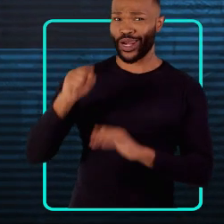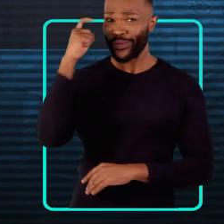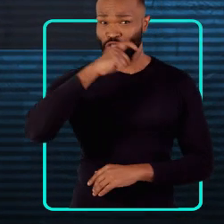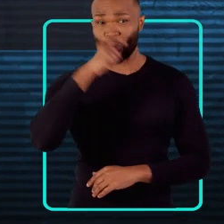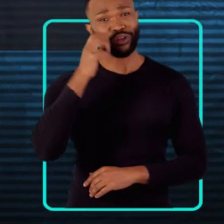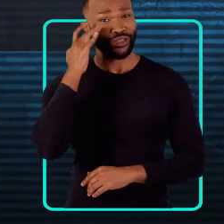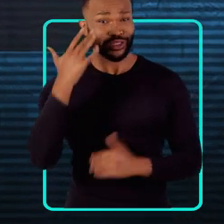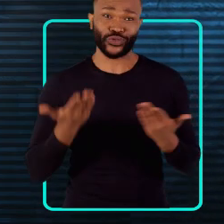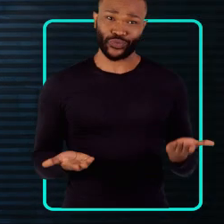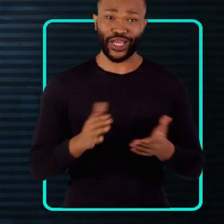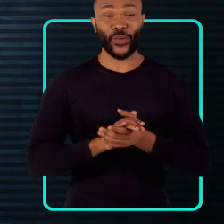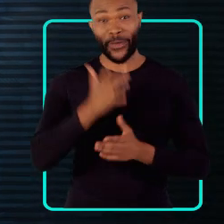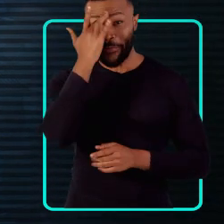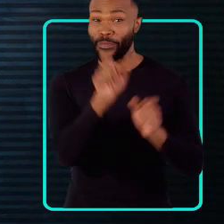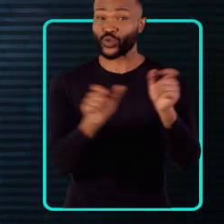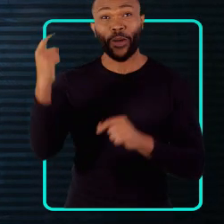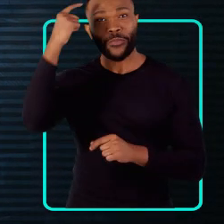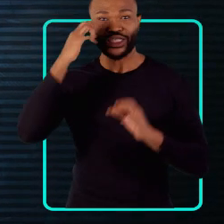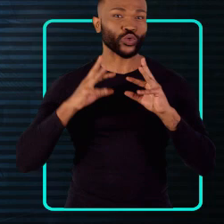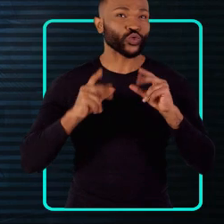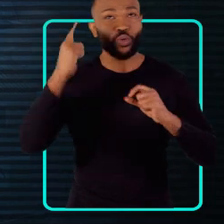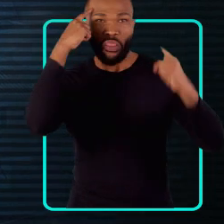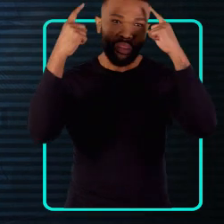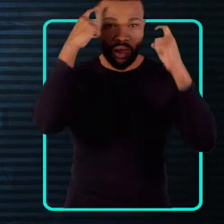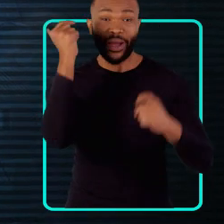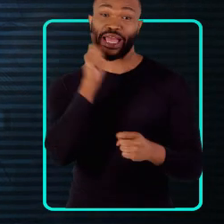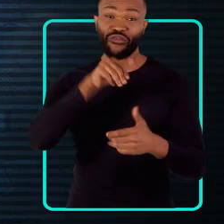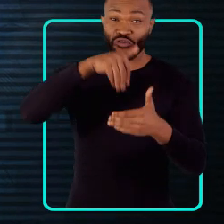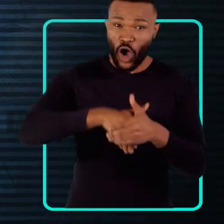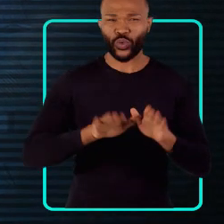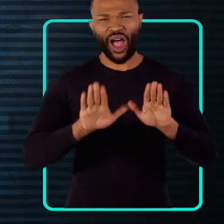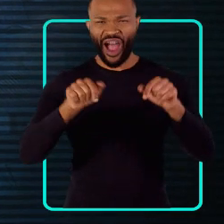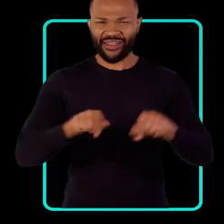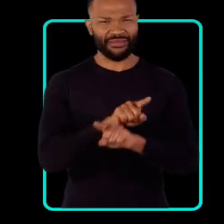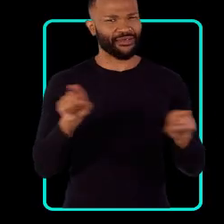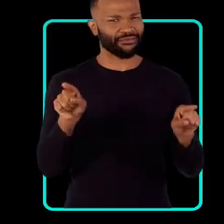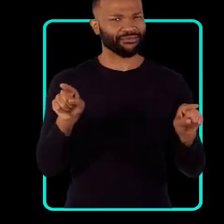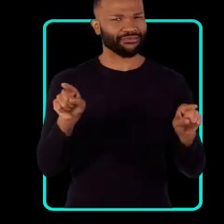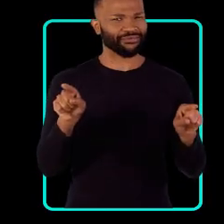desmentiram Tarcísio. Pois é, tem gente que acha que vale tudo para ganhar voto. Mas aqui não.